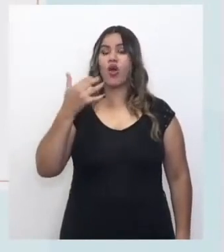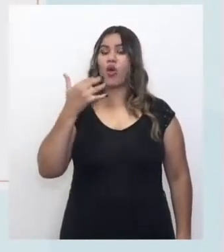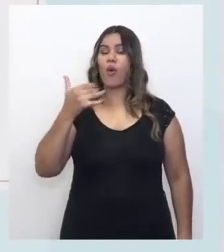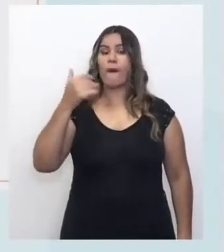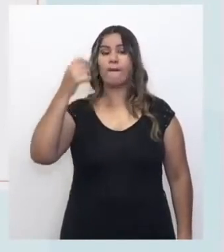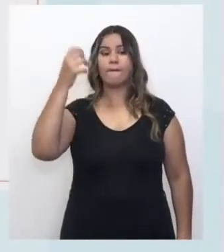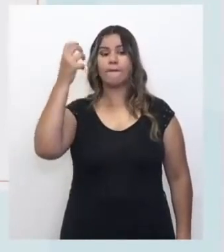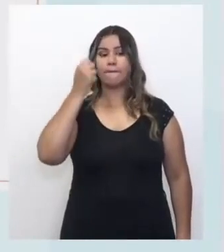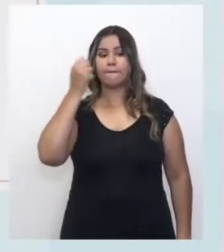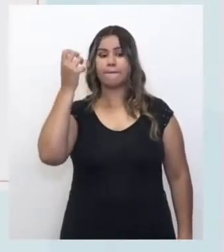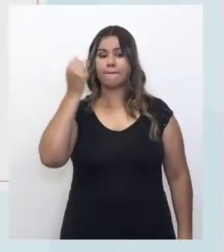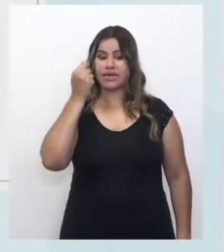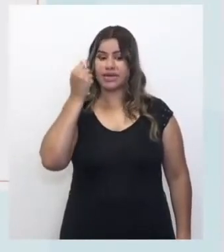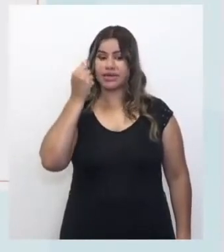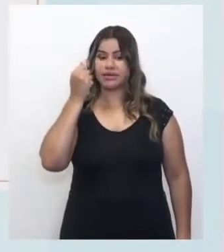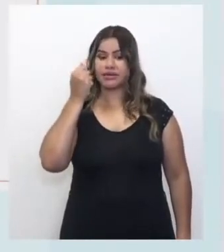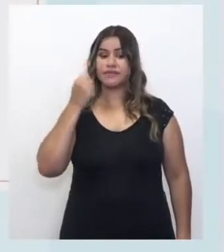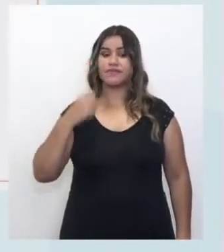3